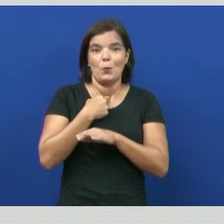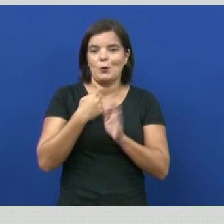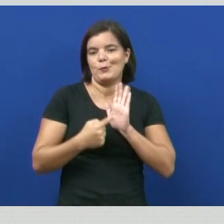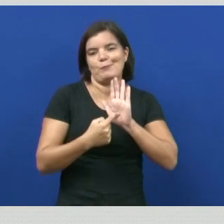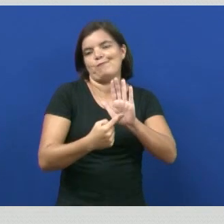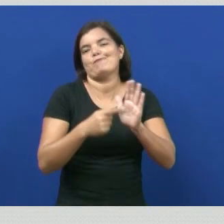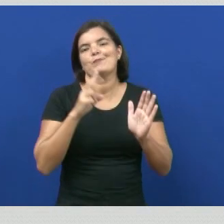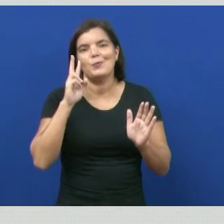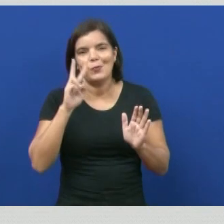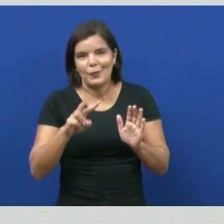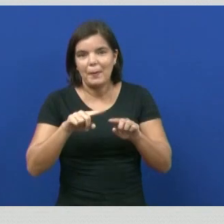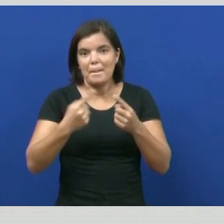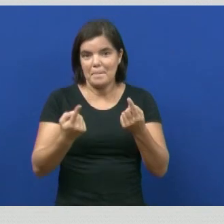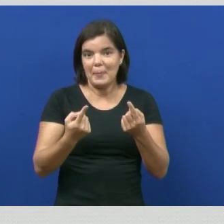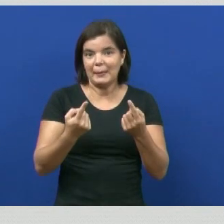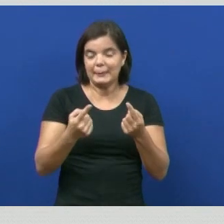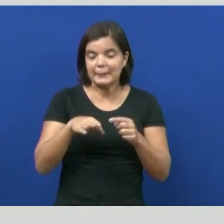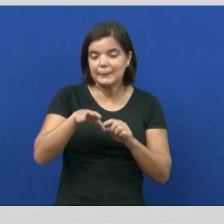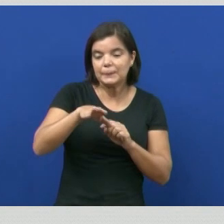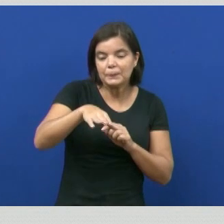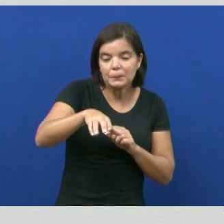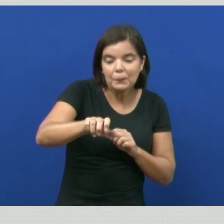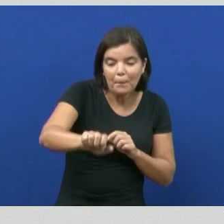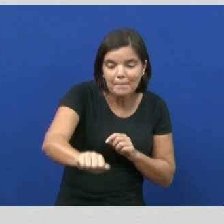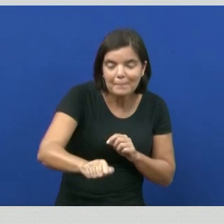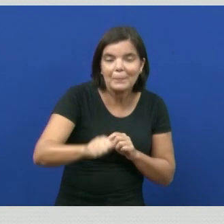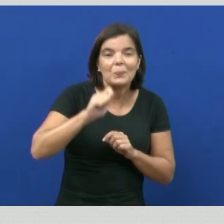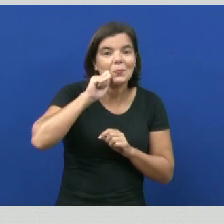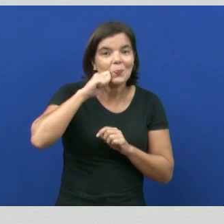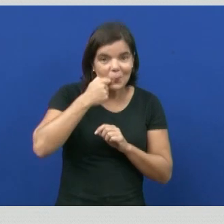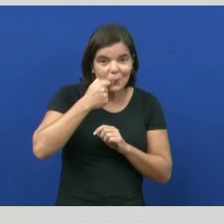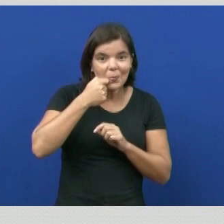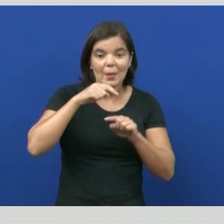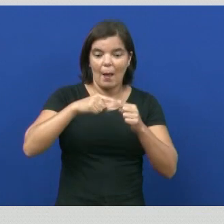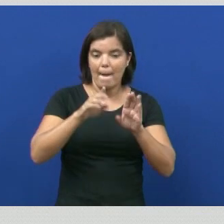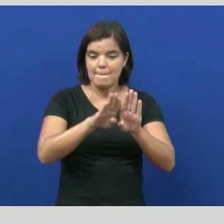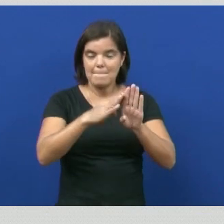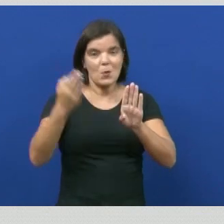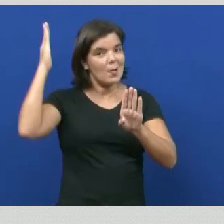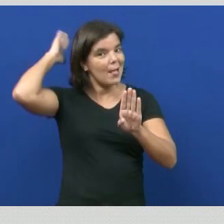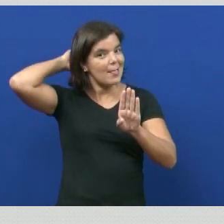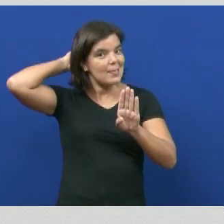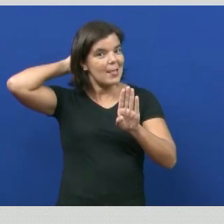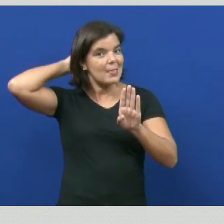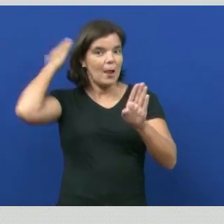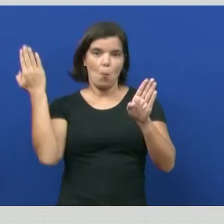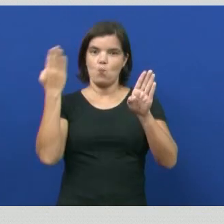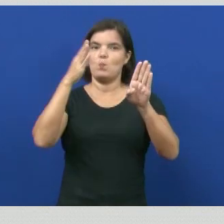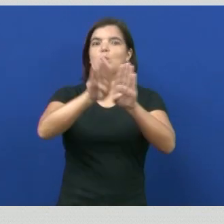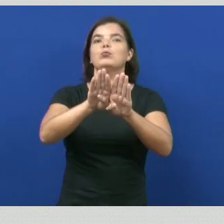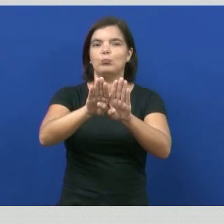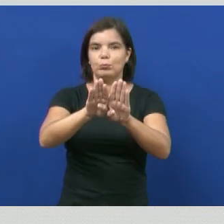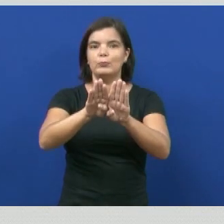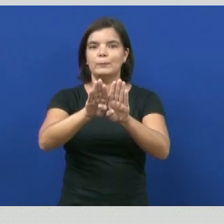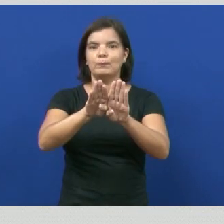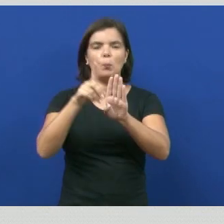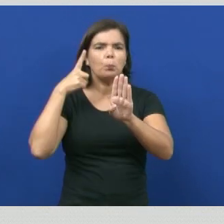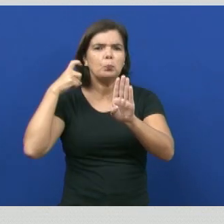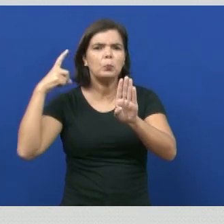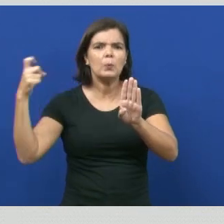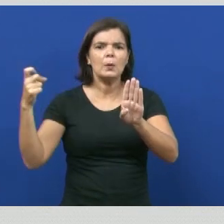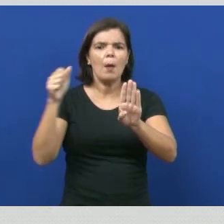aparecer ninguém. Mal seus dedos, porém, tocavam o pão. A porta de trás fechou-se com